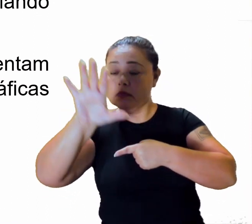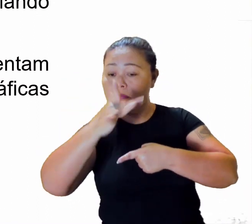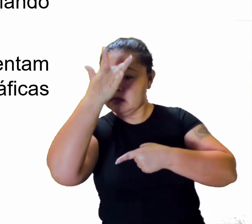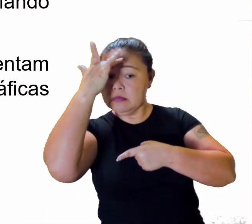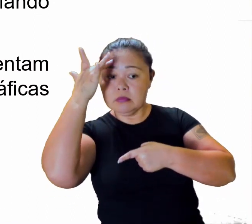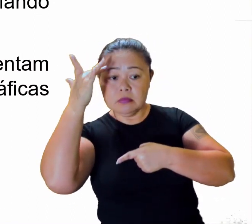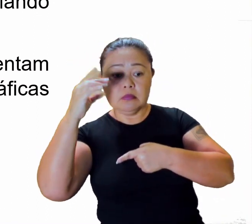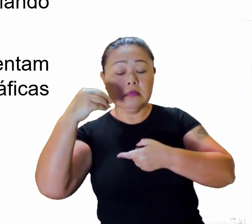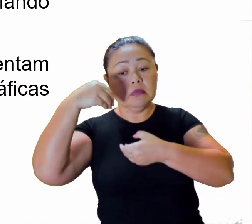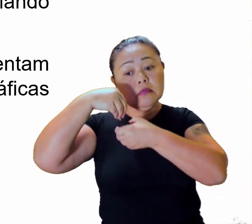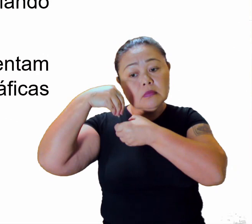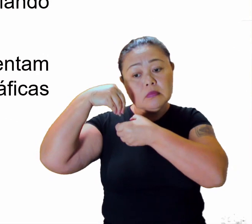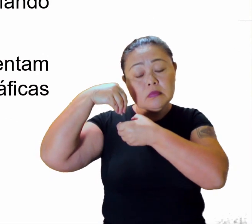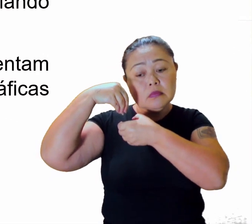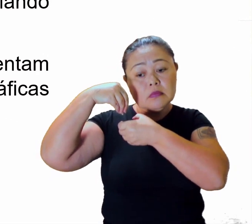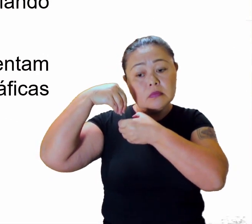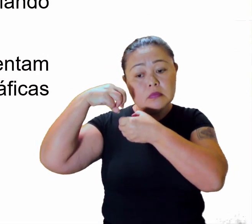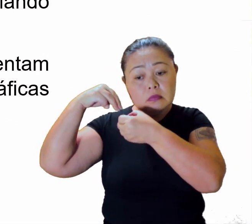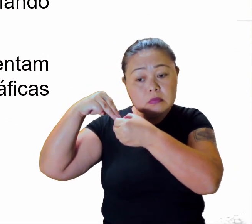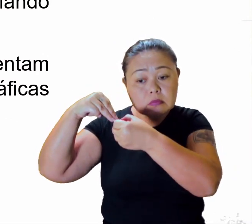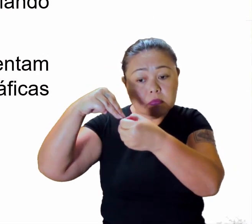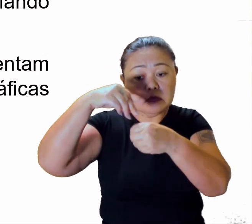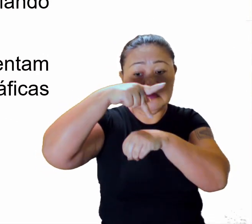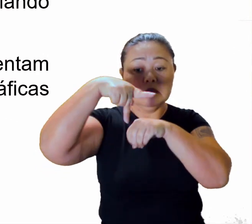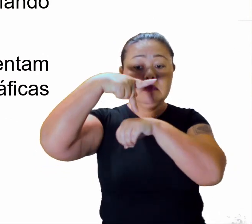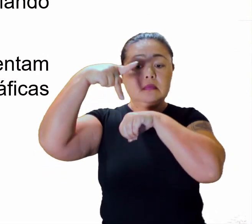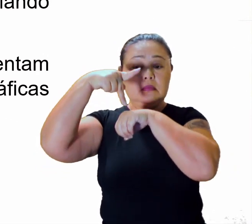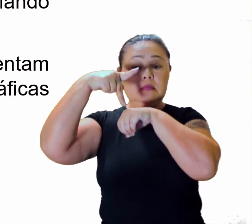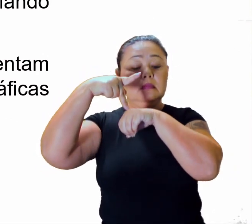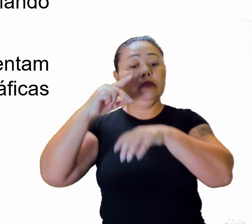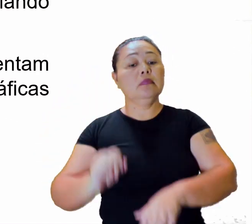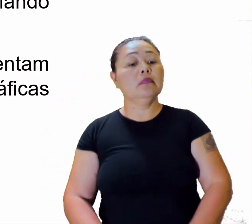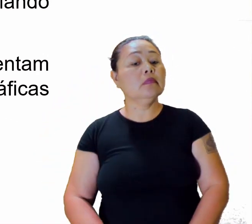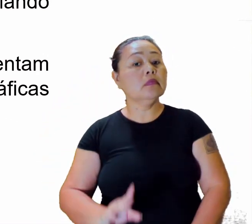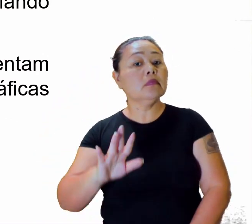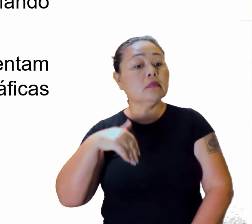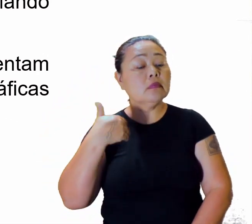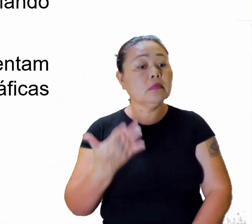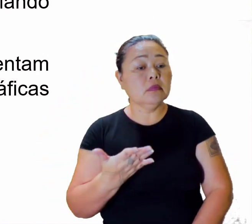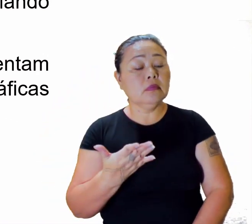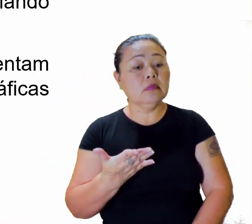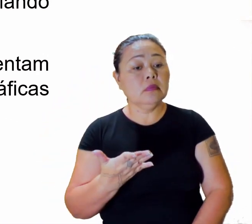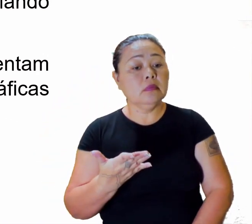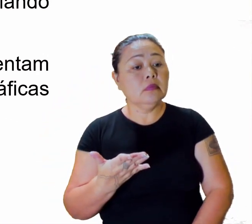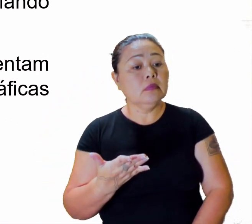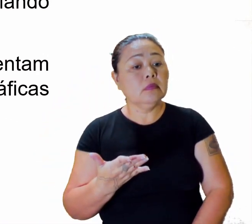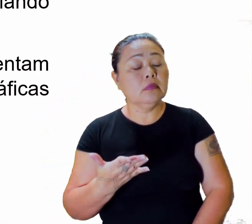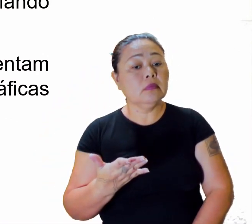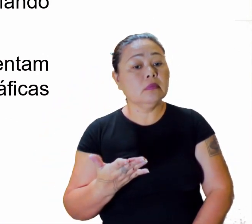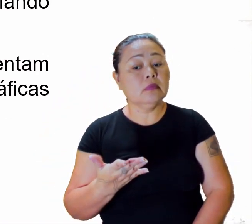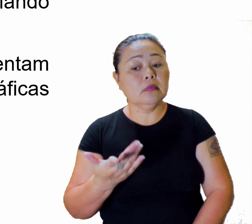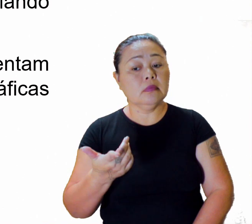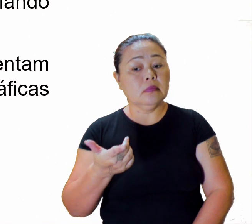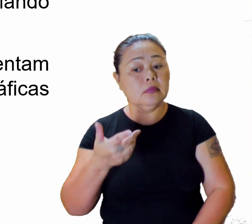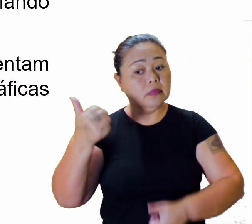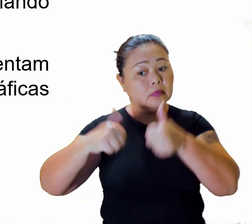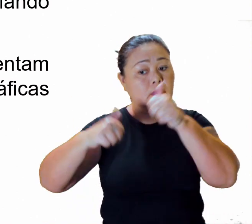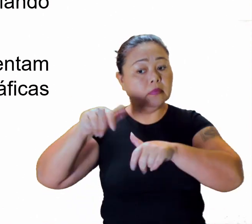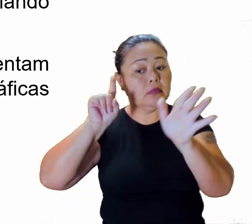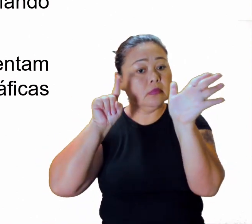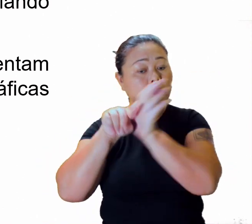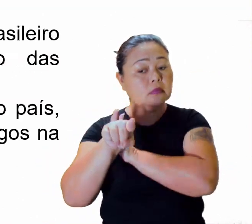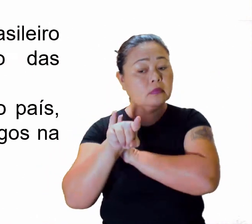densidade demográfica no interior do país. Então, vamos lá. Rogério, vamos analisar a